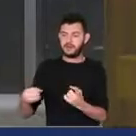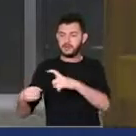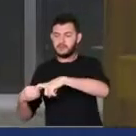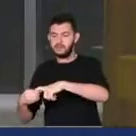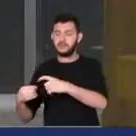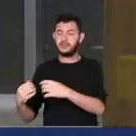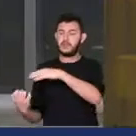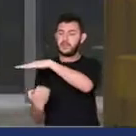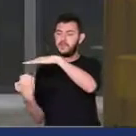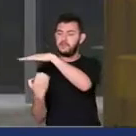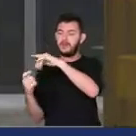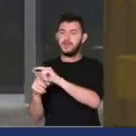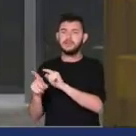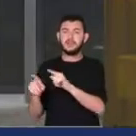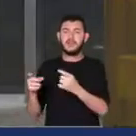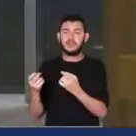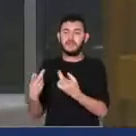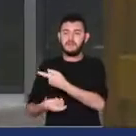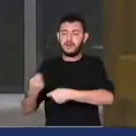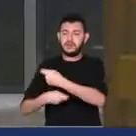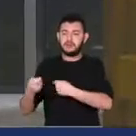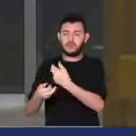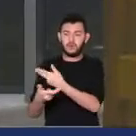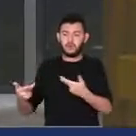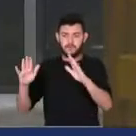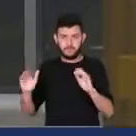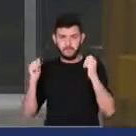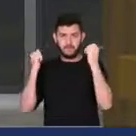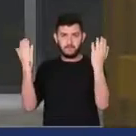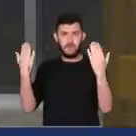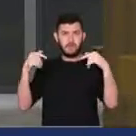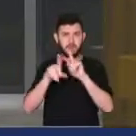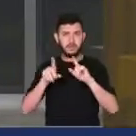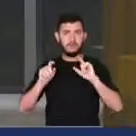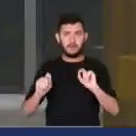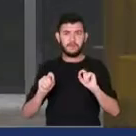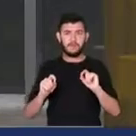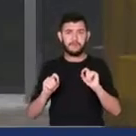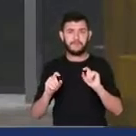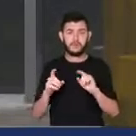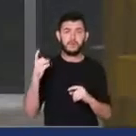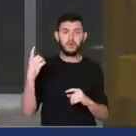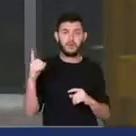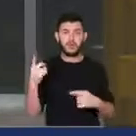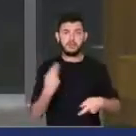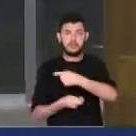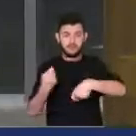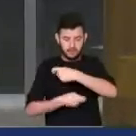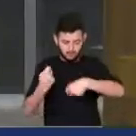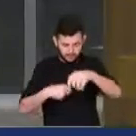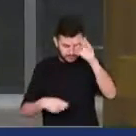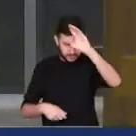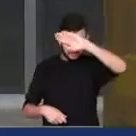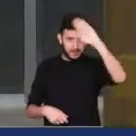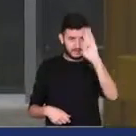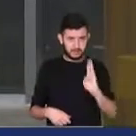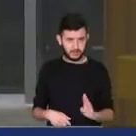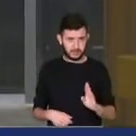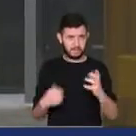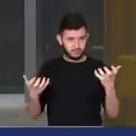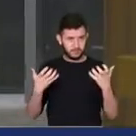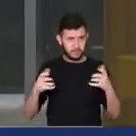que dolarizaram a economia brasileira. Nós queremos é mudar essa política e vamos mudar essa